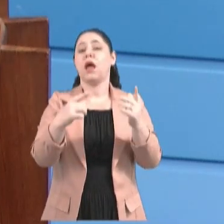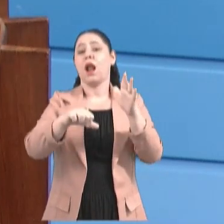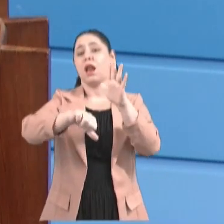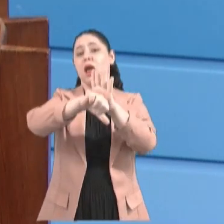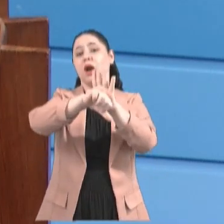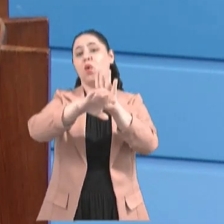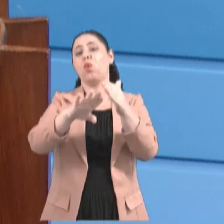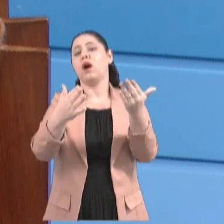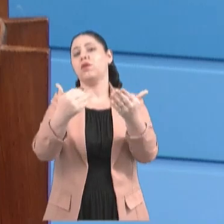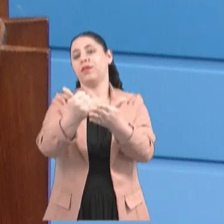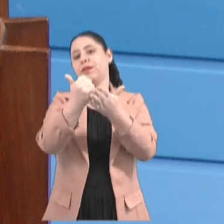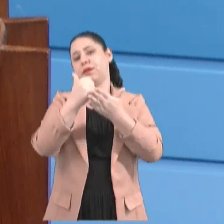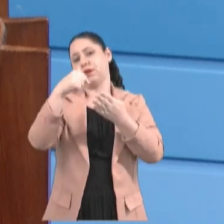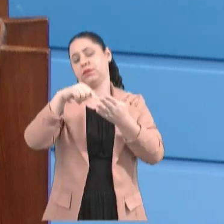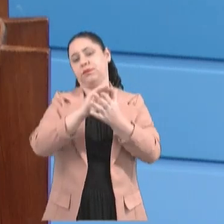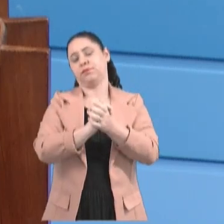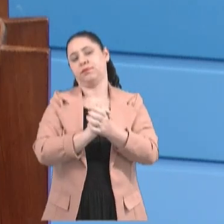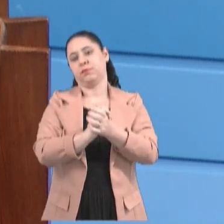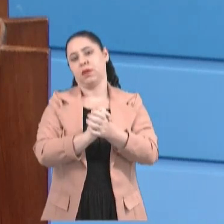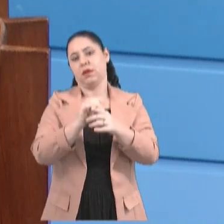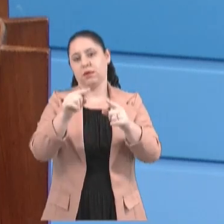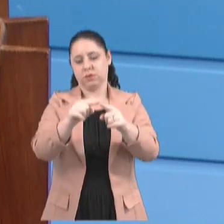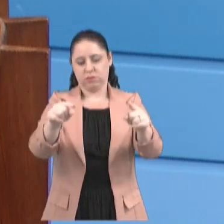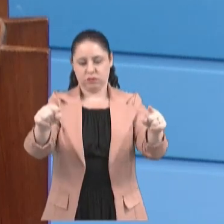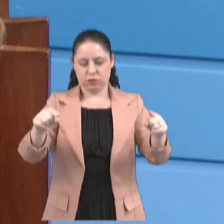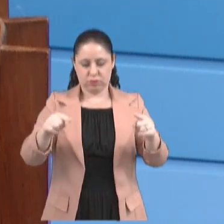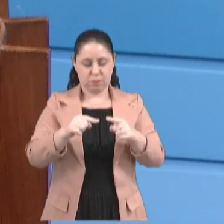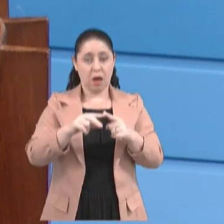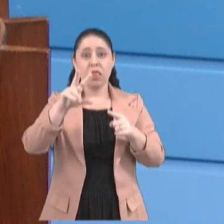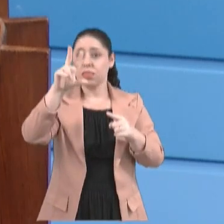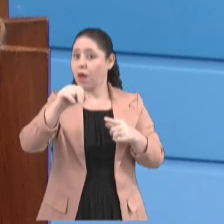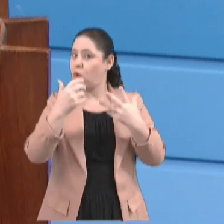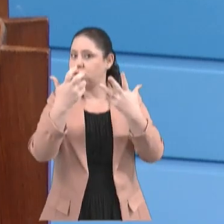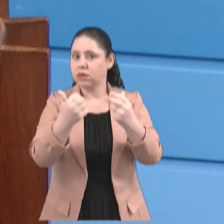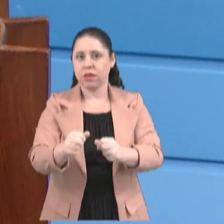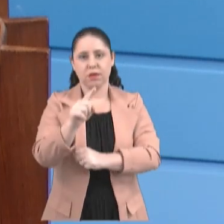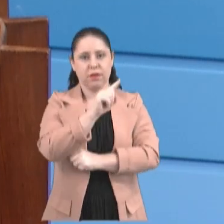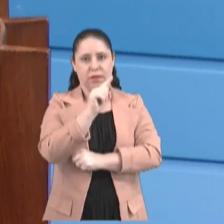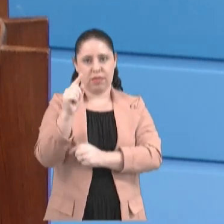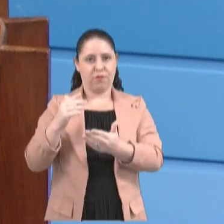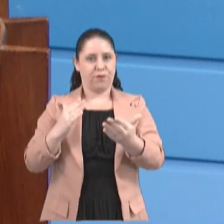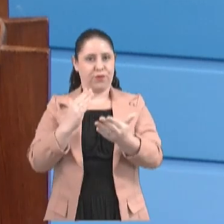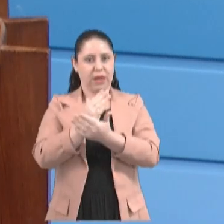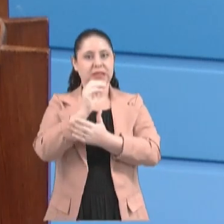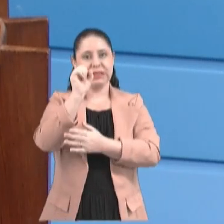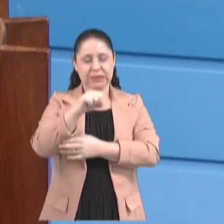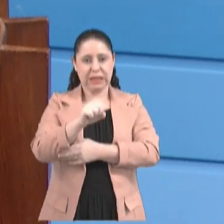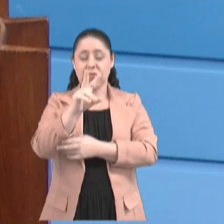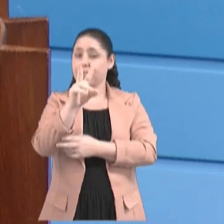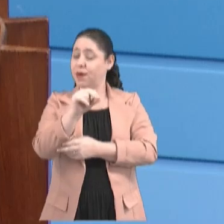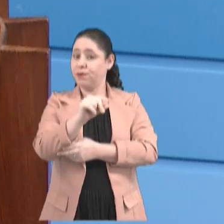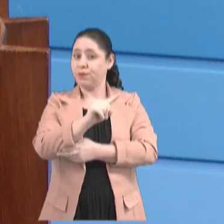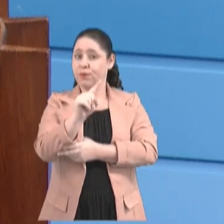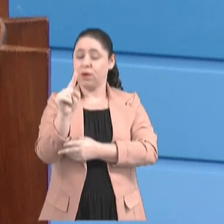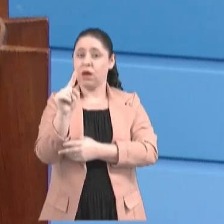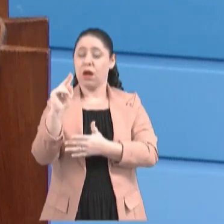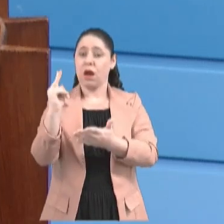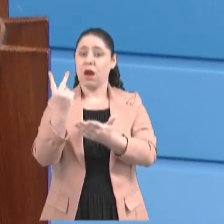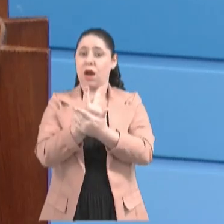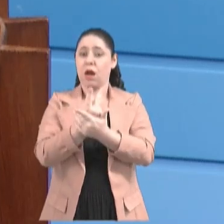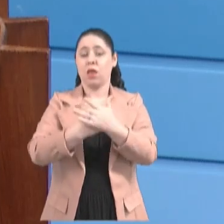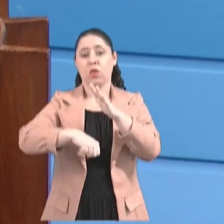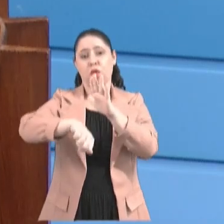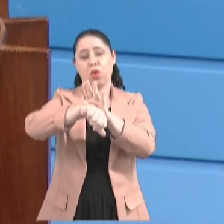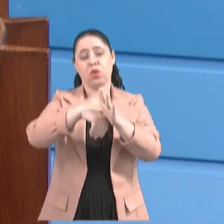aqui é para esse plenário não convalidar esse ato ilegal